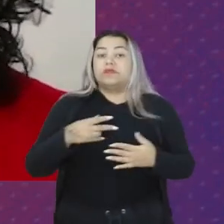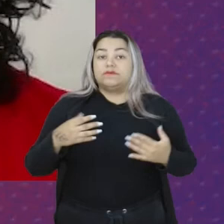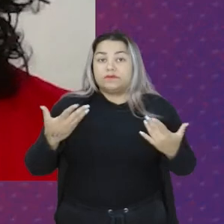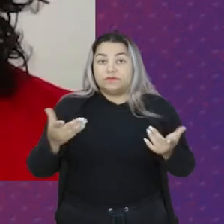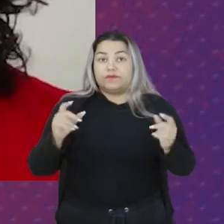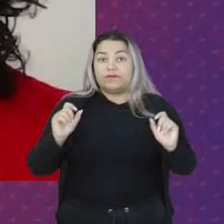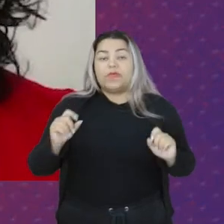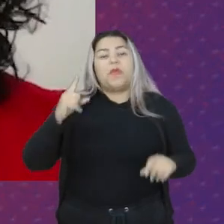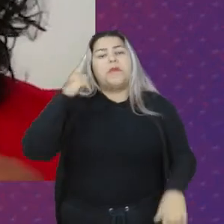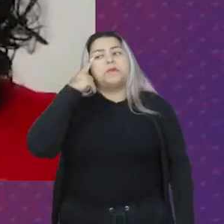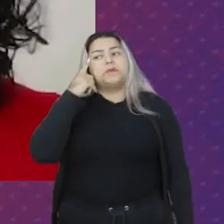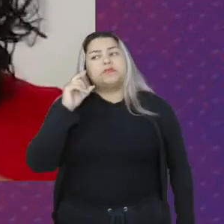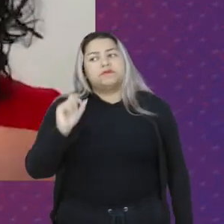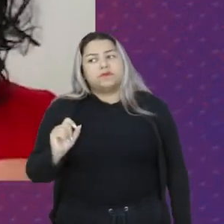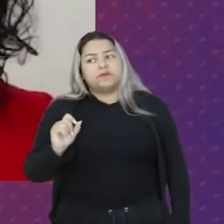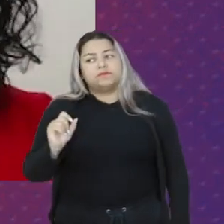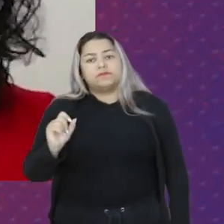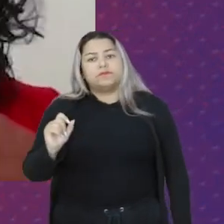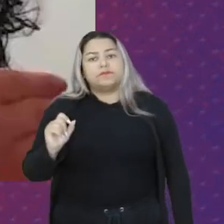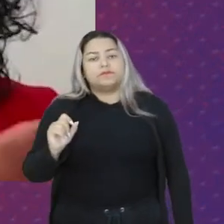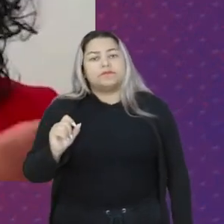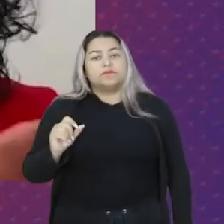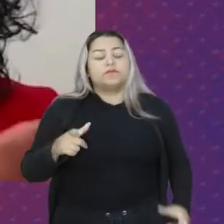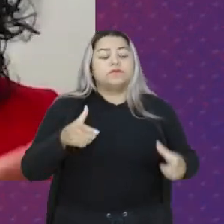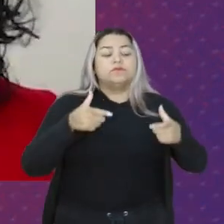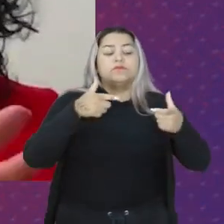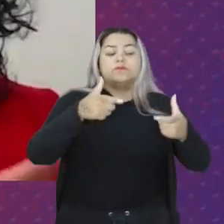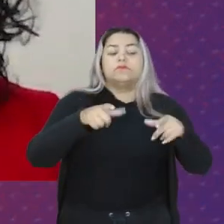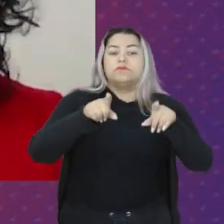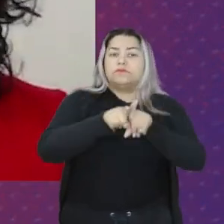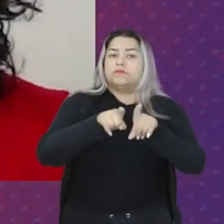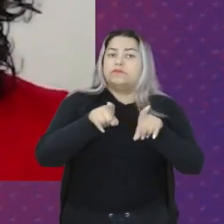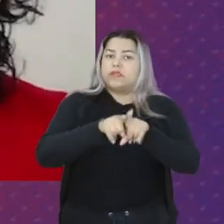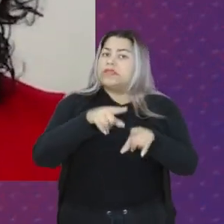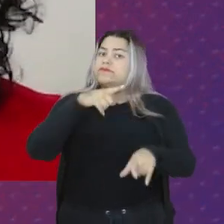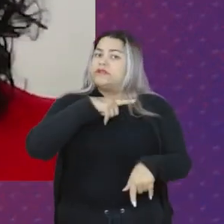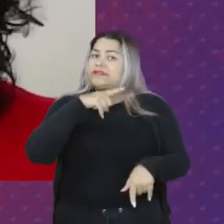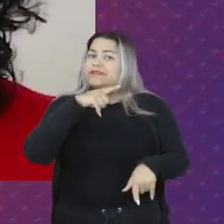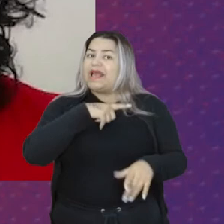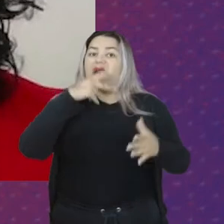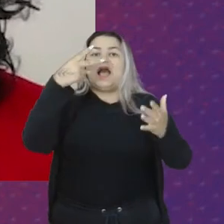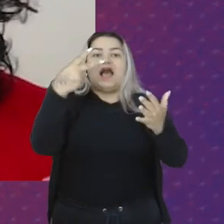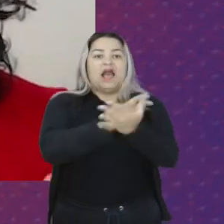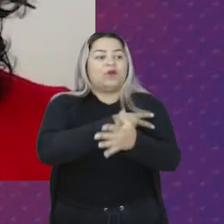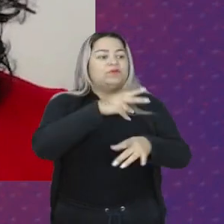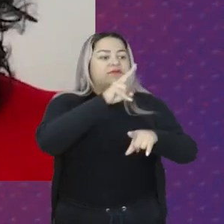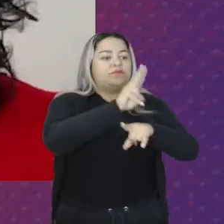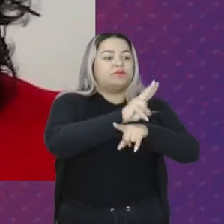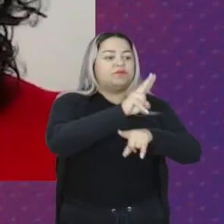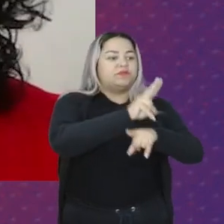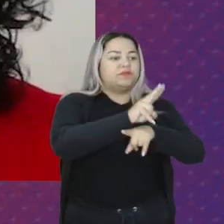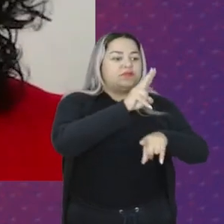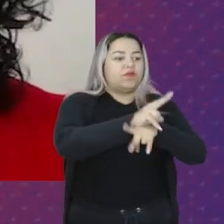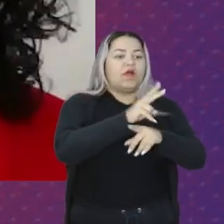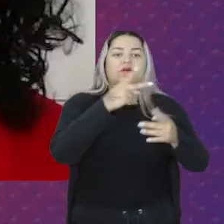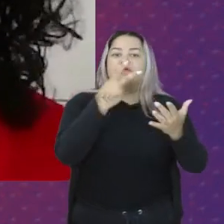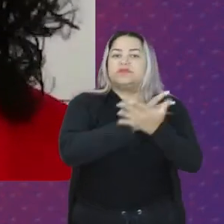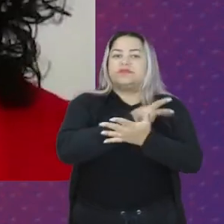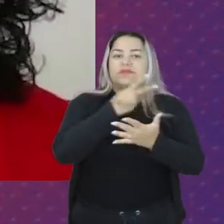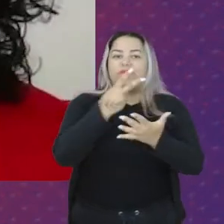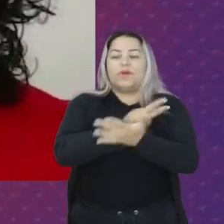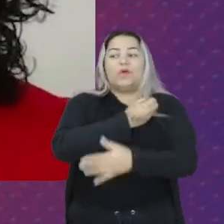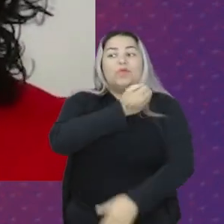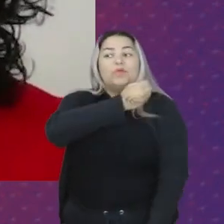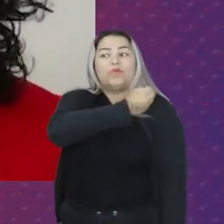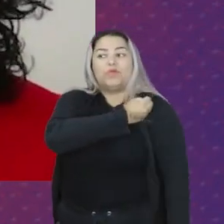a gente pensa que é no local onde deveria acontecer a proteção, que acontece o maior